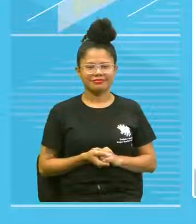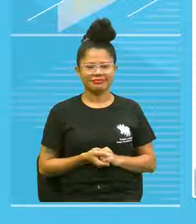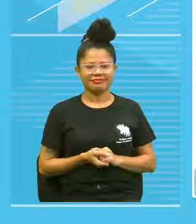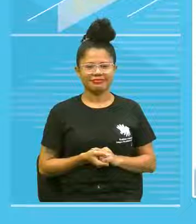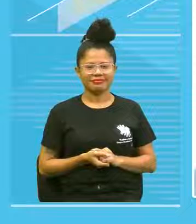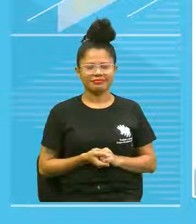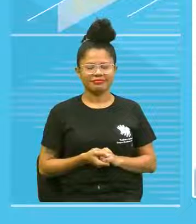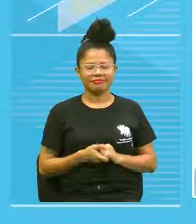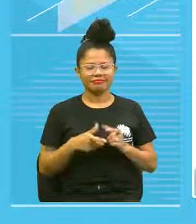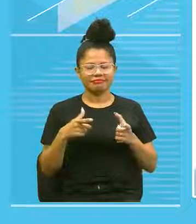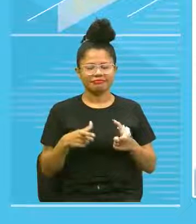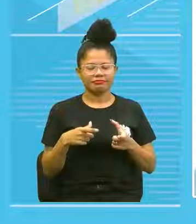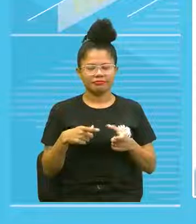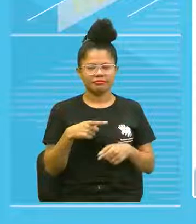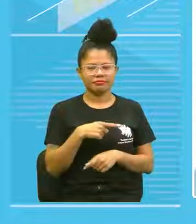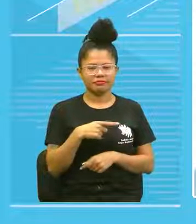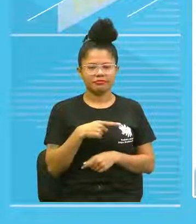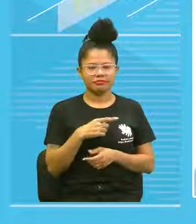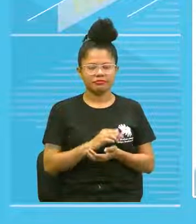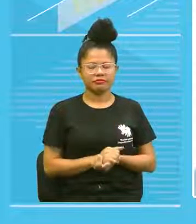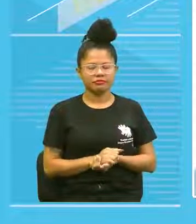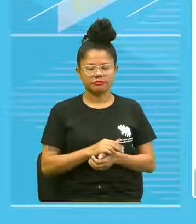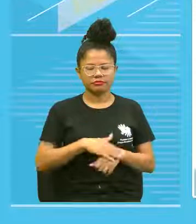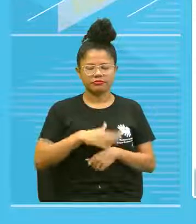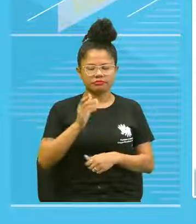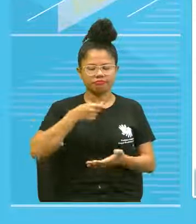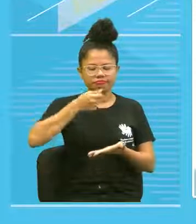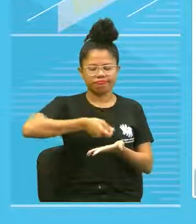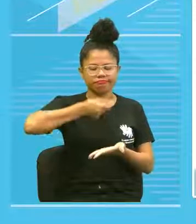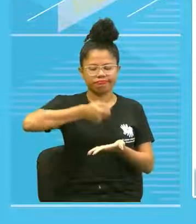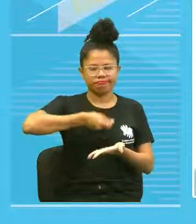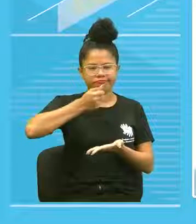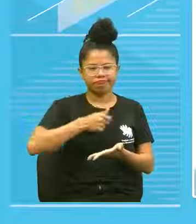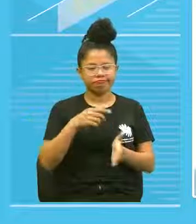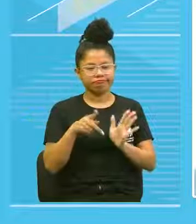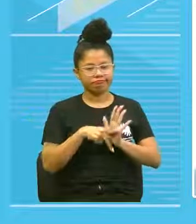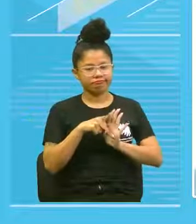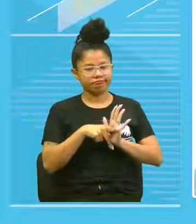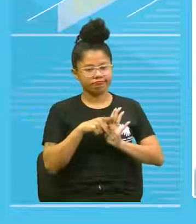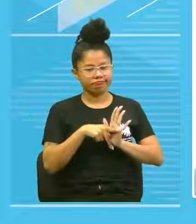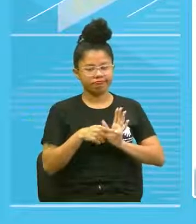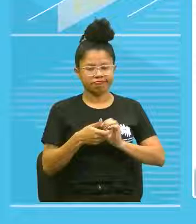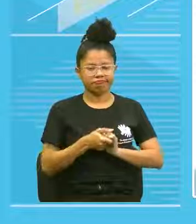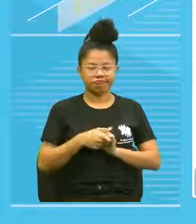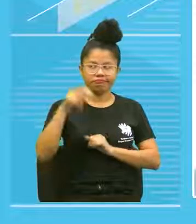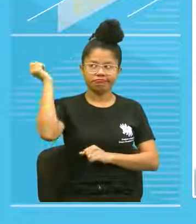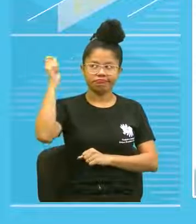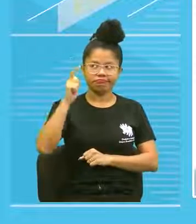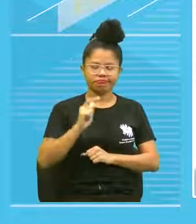aonde vem mais investindo em projetos solares